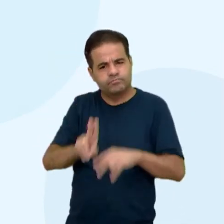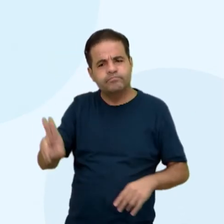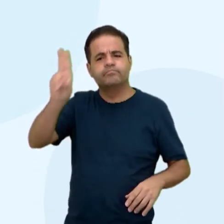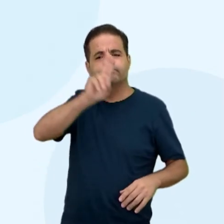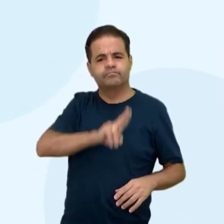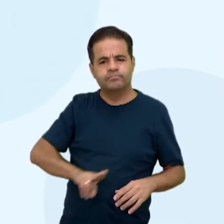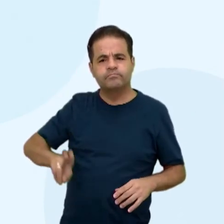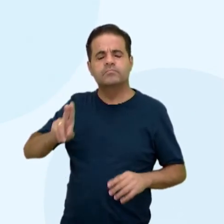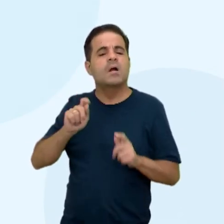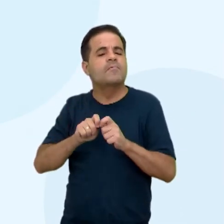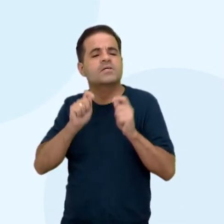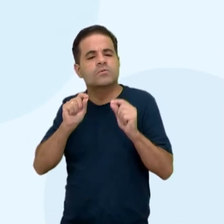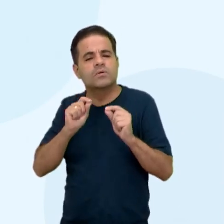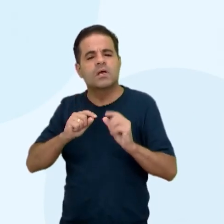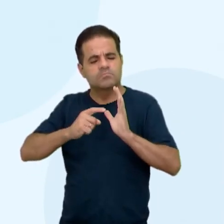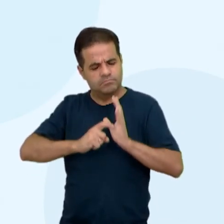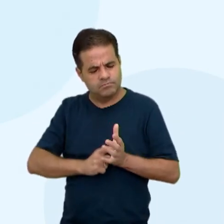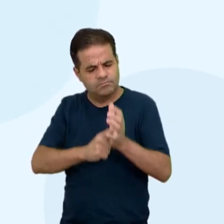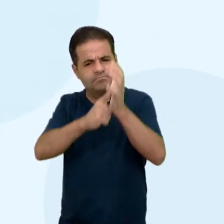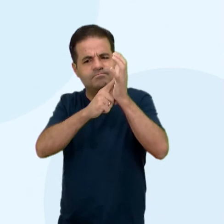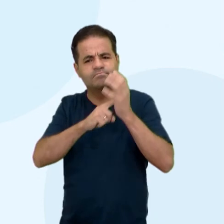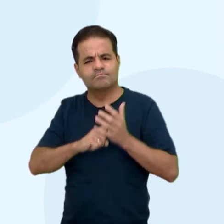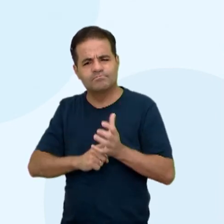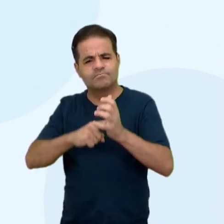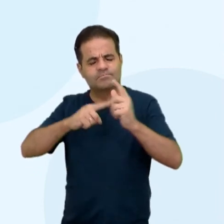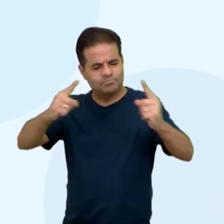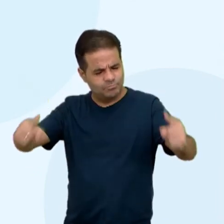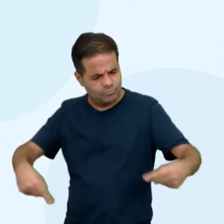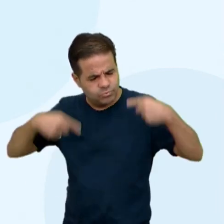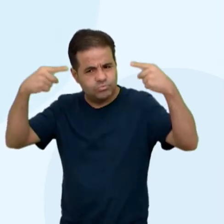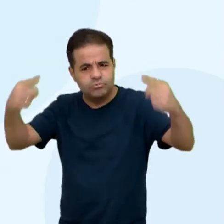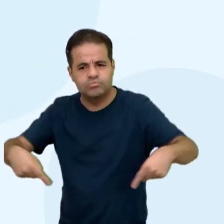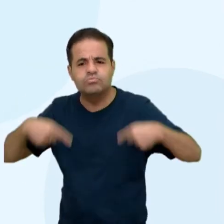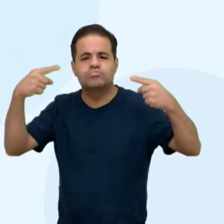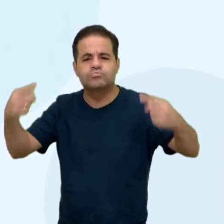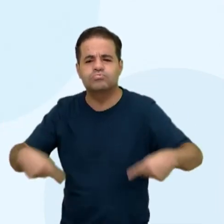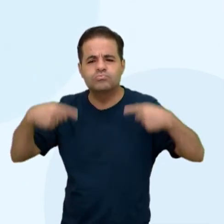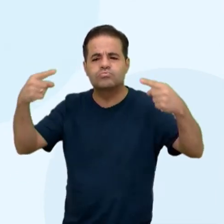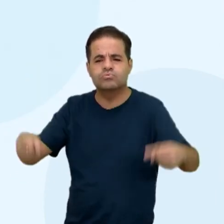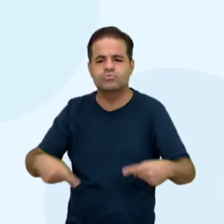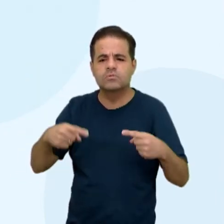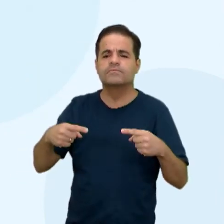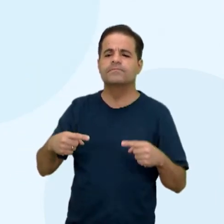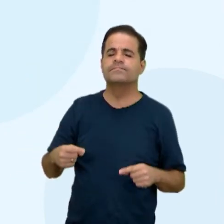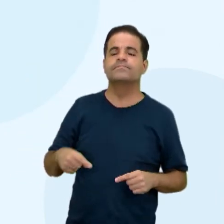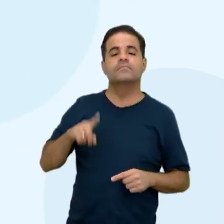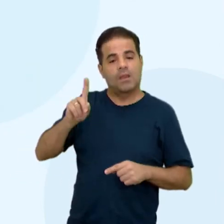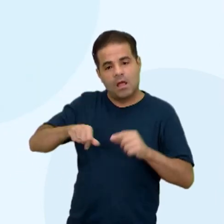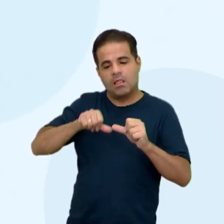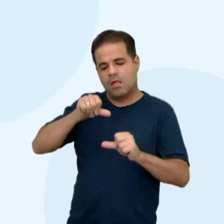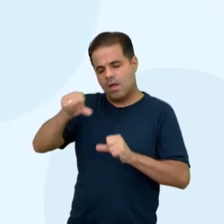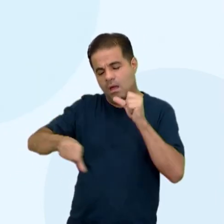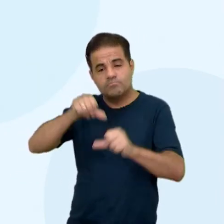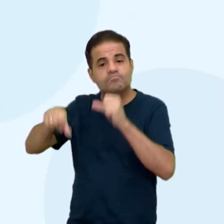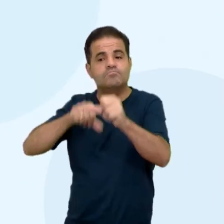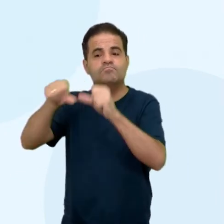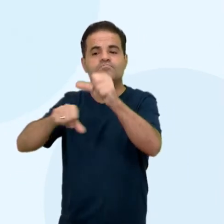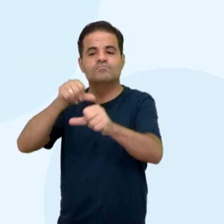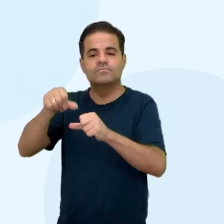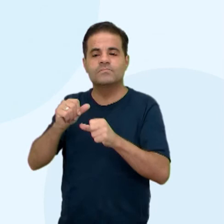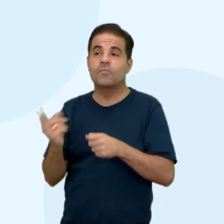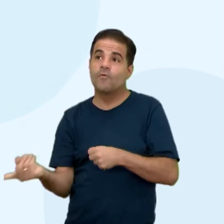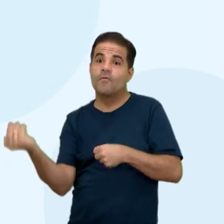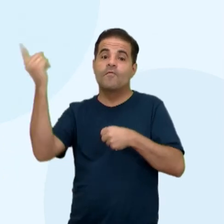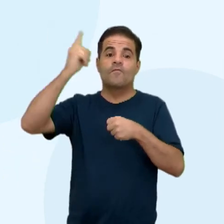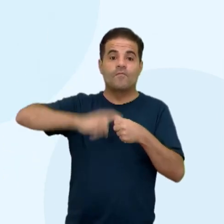utilizada para fazer a turbina girar, né? E parte aí, ela é transformada ela